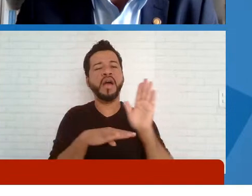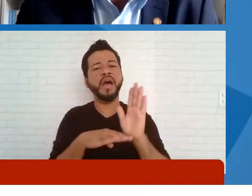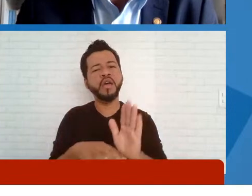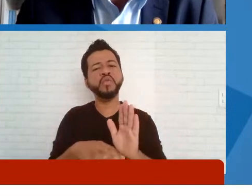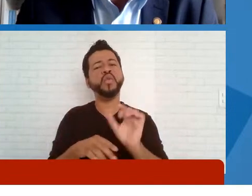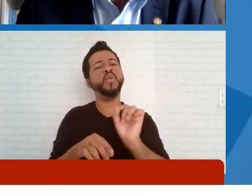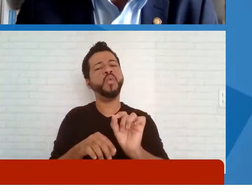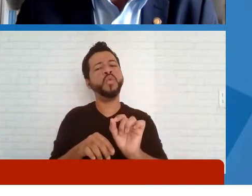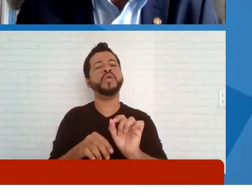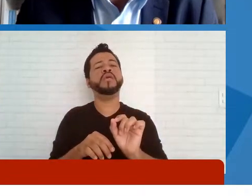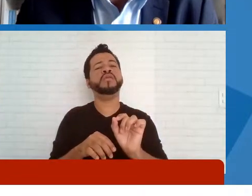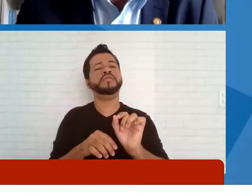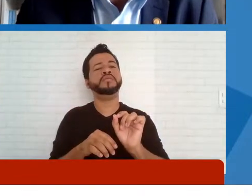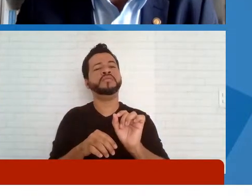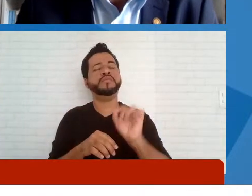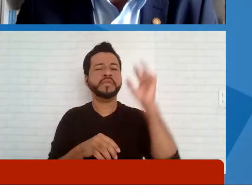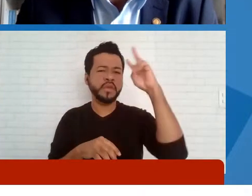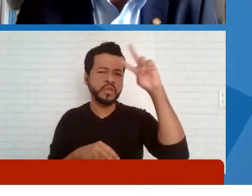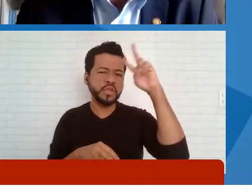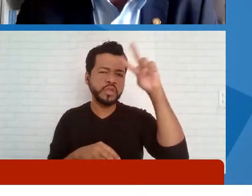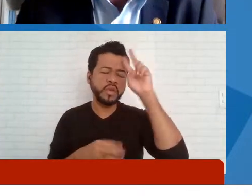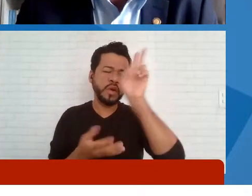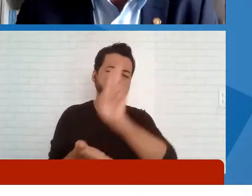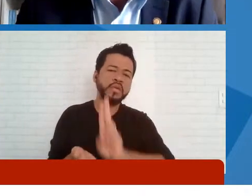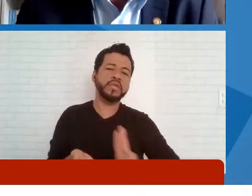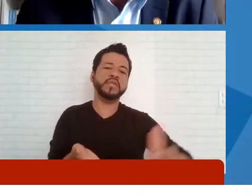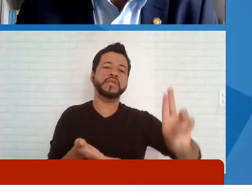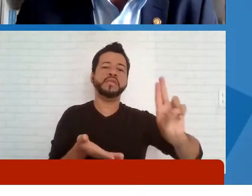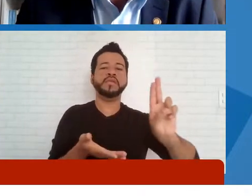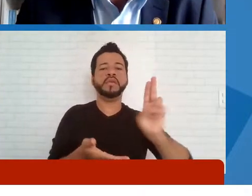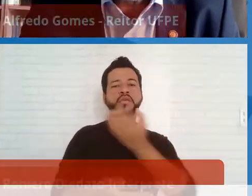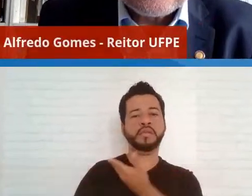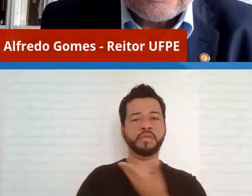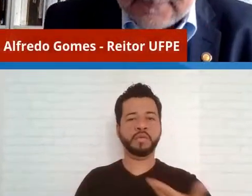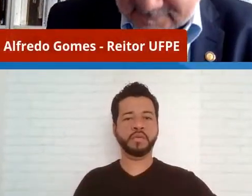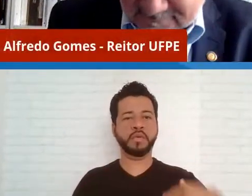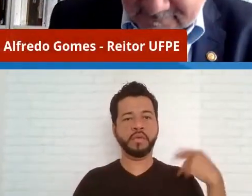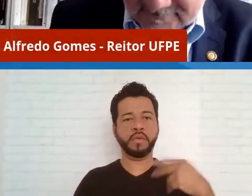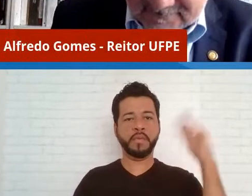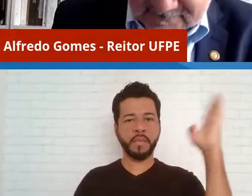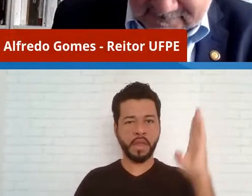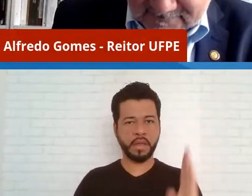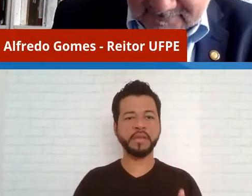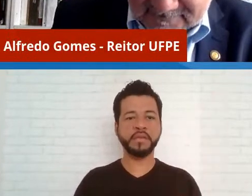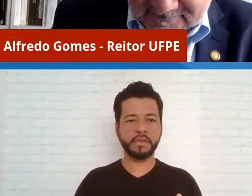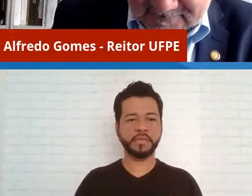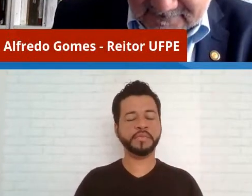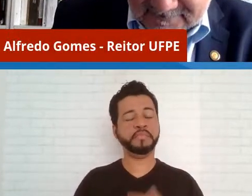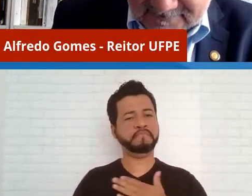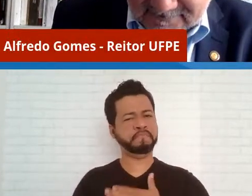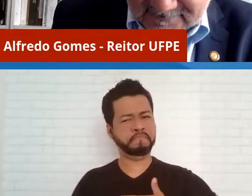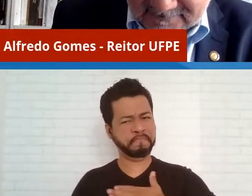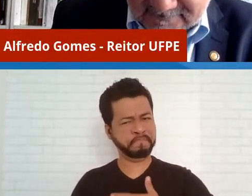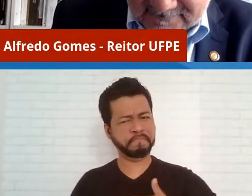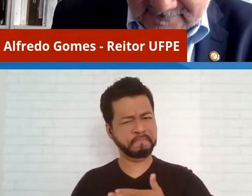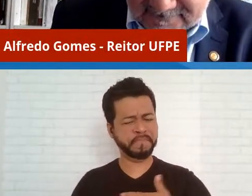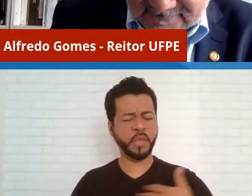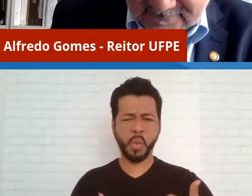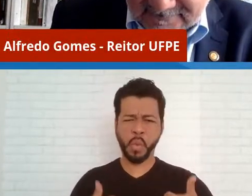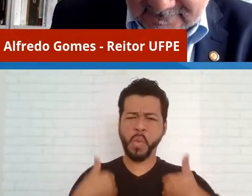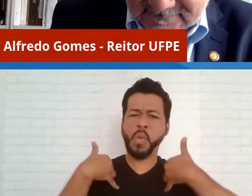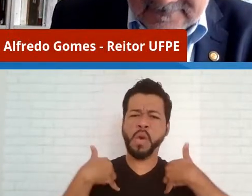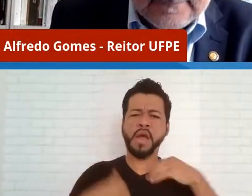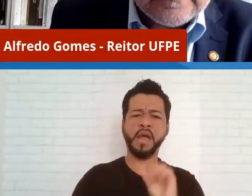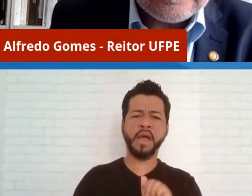história da universidade pública nesse país. Então, é muito, com muita felicidade, com muita honra que a AMPED